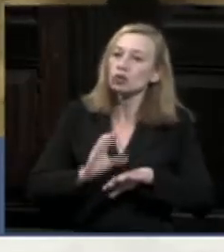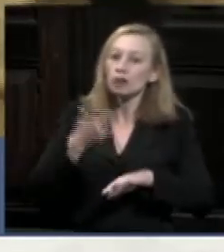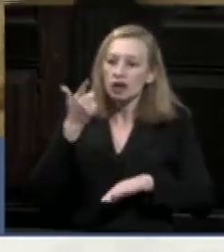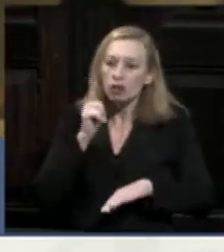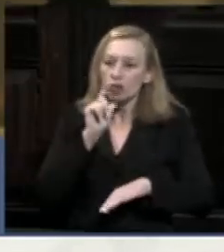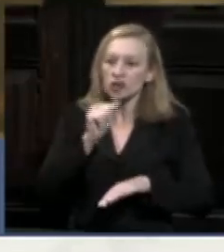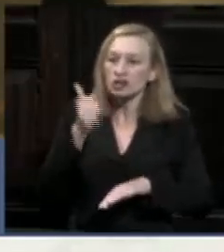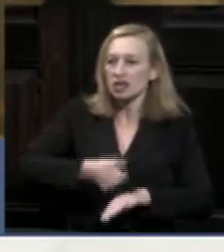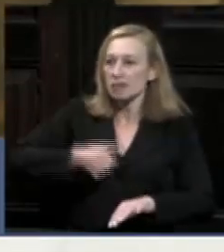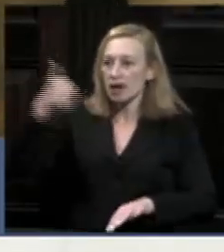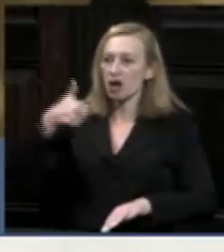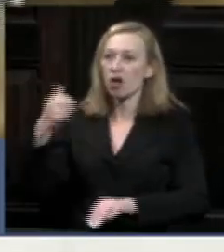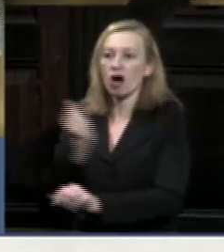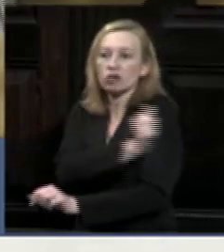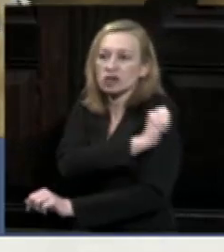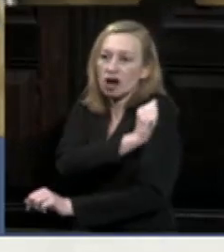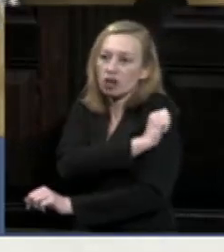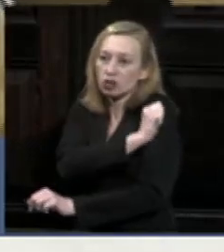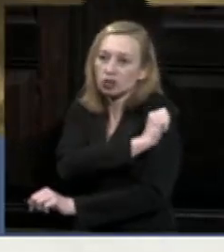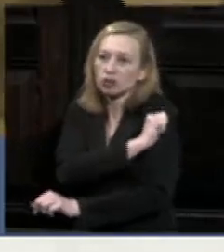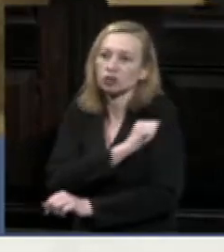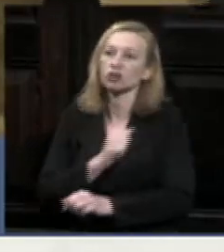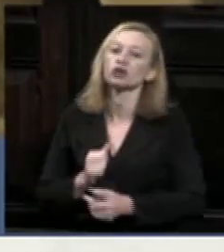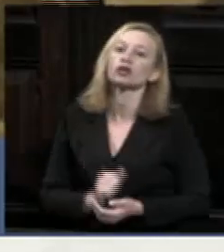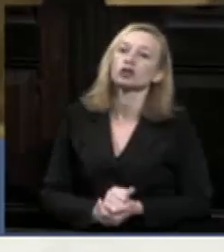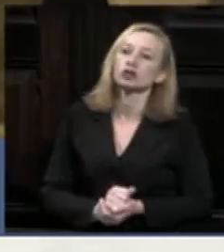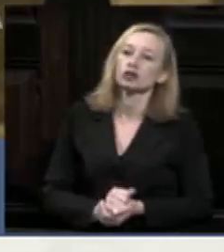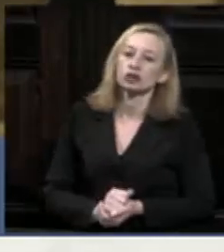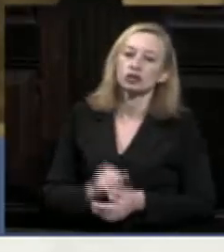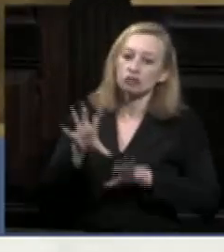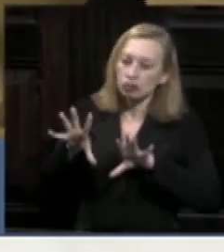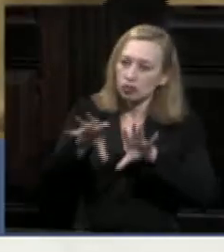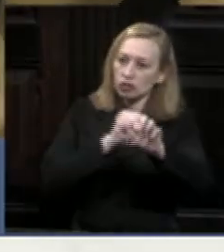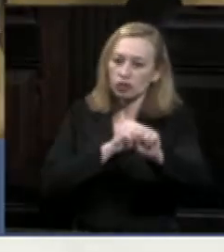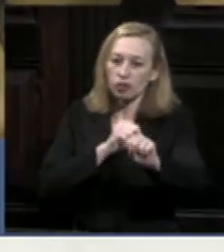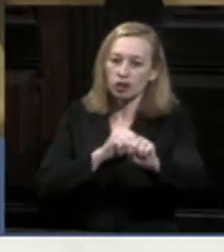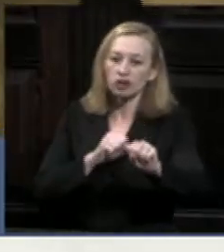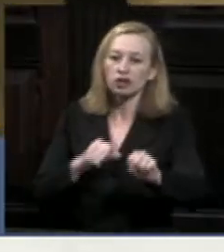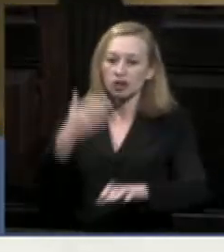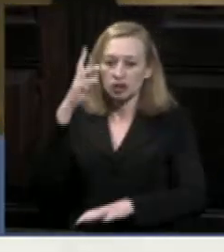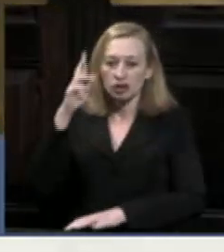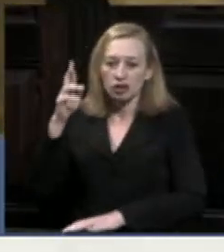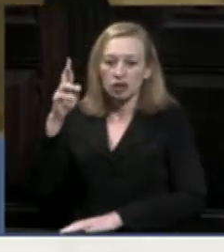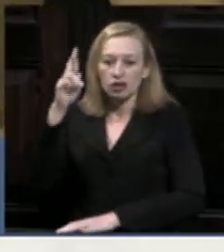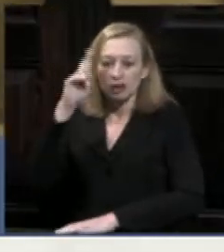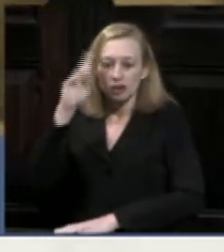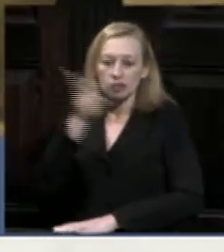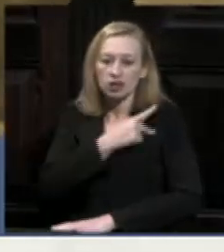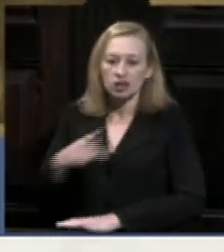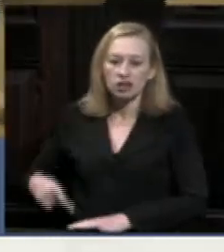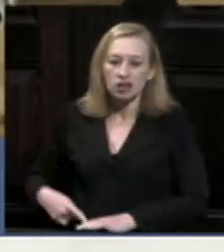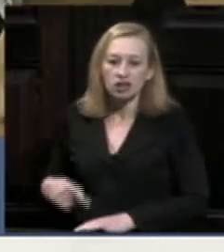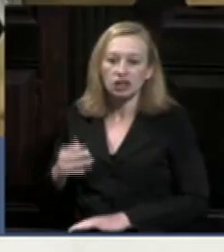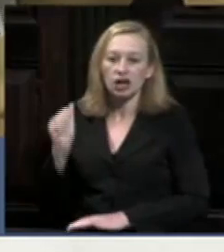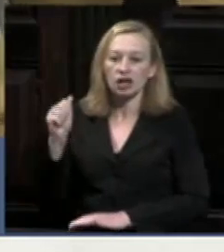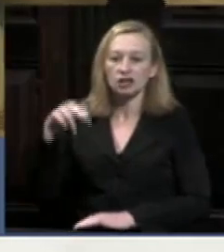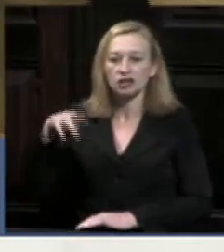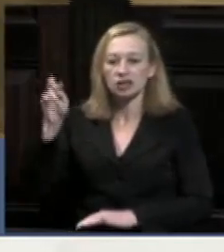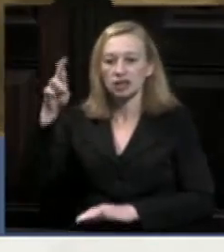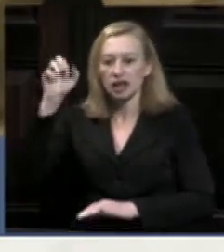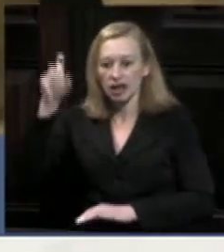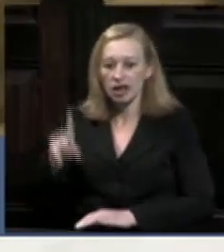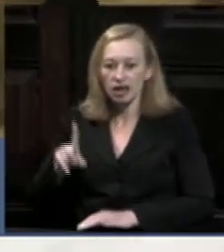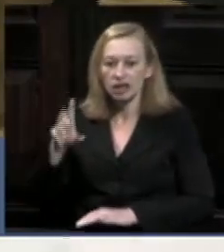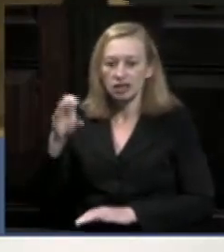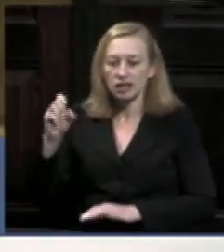desses alunos desses estudantes formados presidente andré ceciliano vossa excelência mais uma